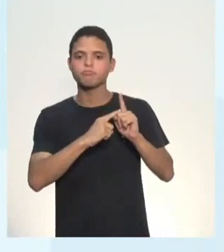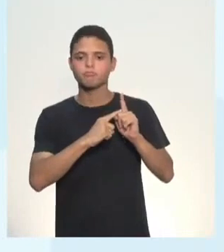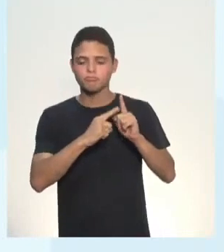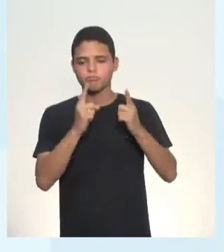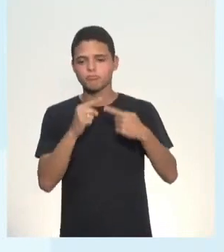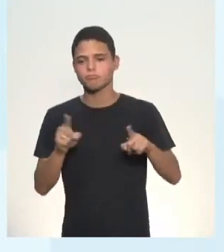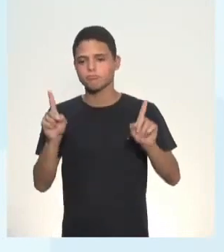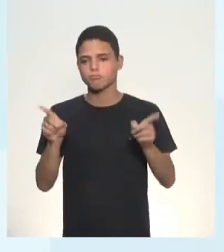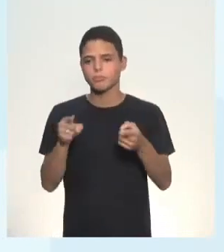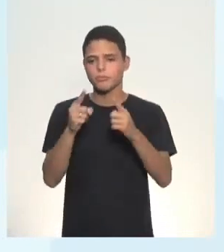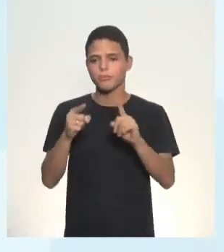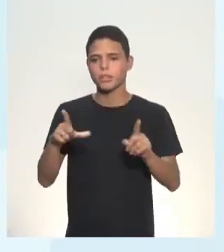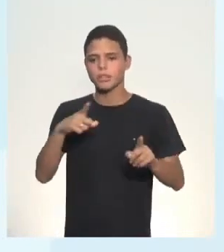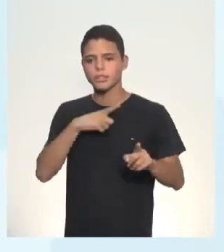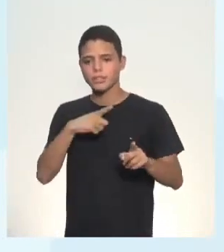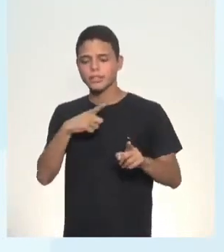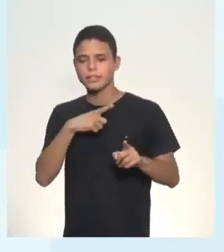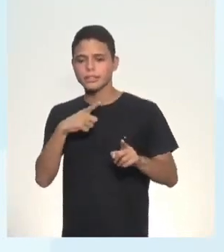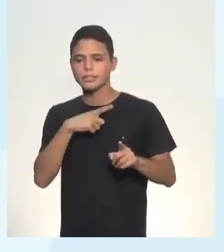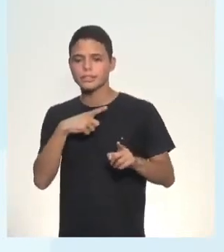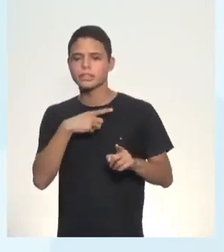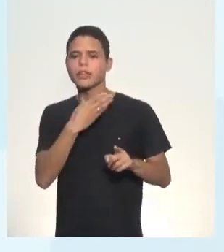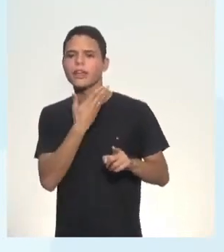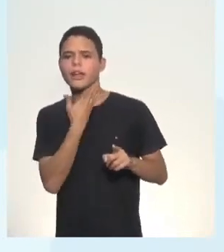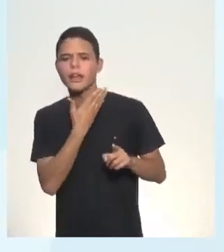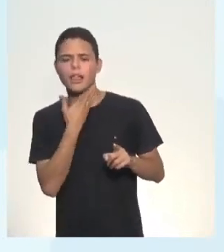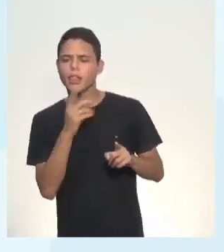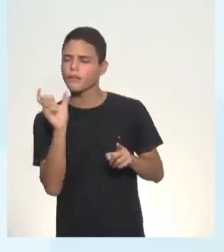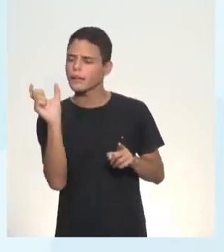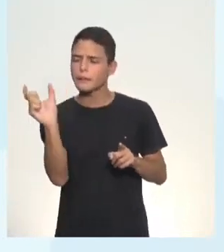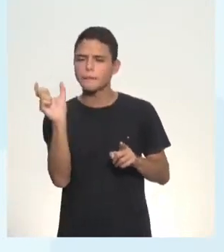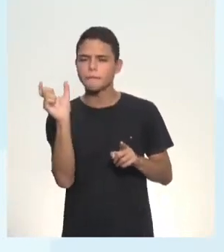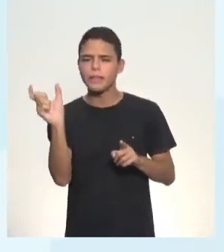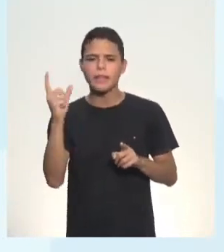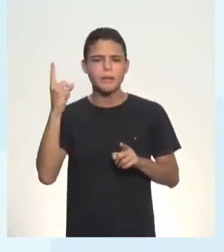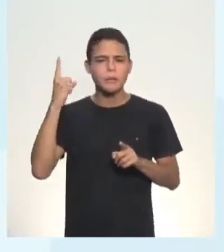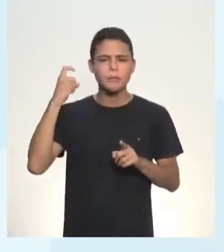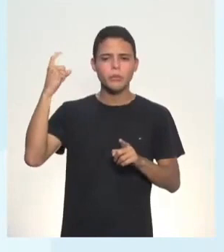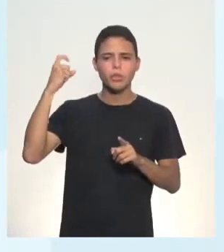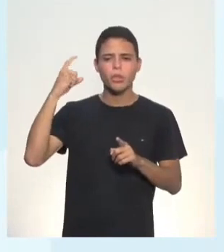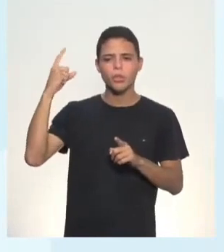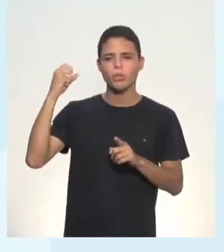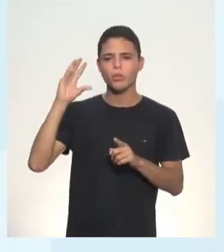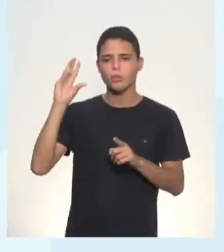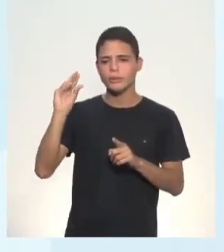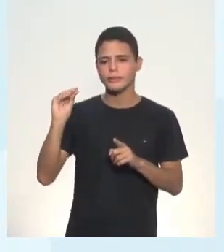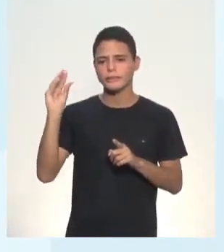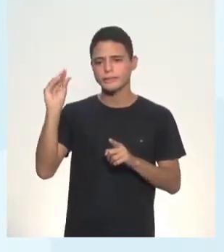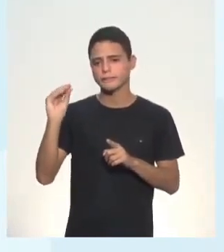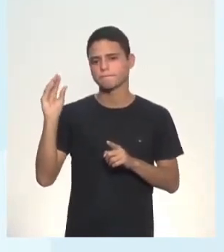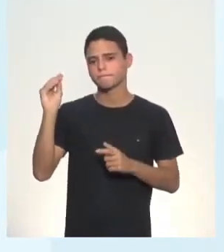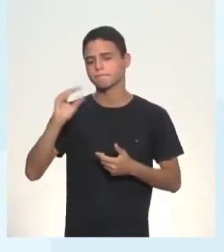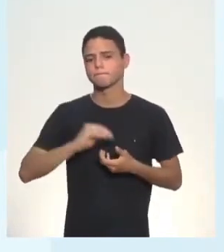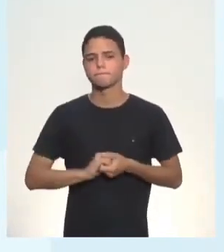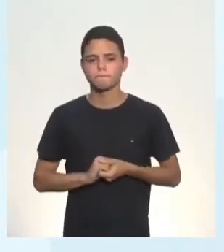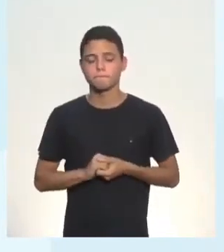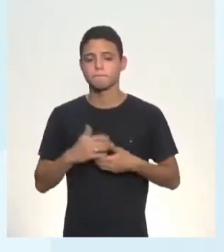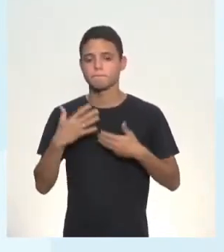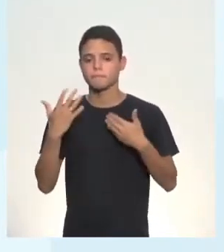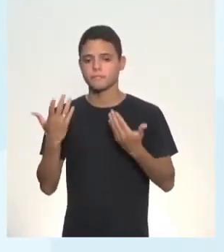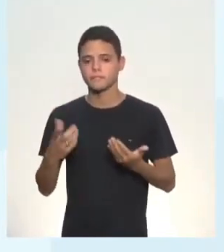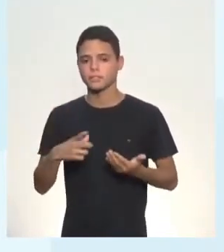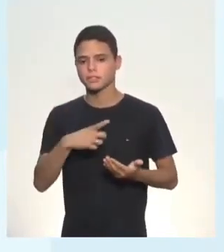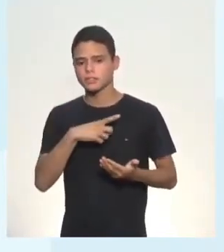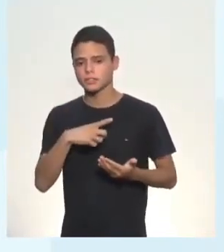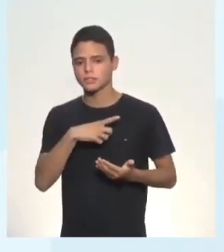voz, não exatamente expressando uma palavra, tá, gente? Mas qualquer som de voz ou qualquer som, certo? Então, a gente tem